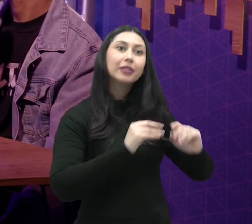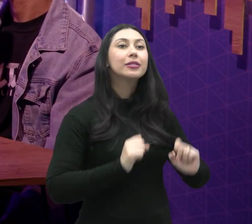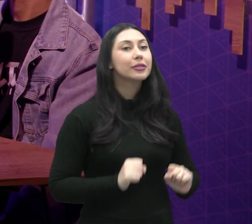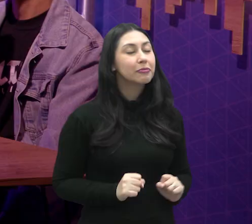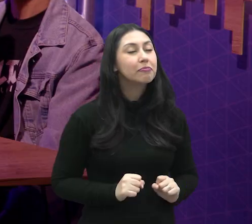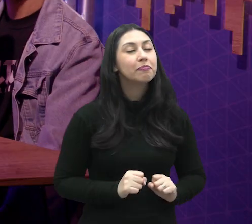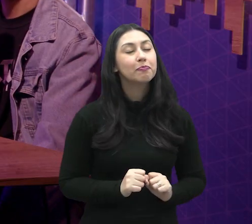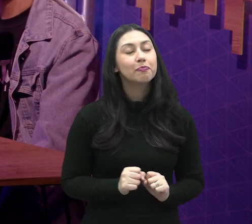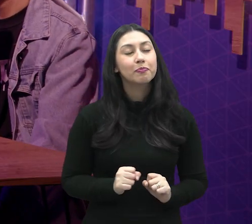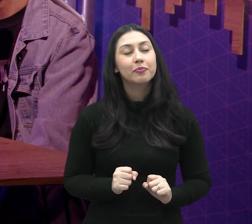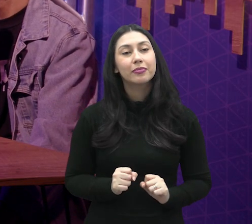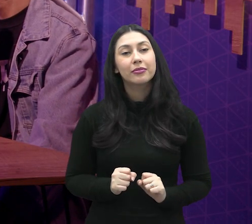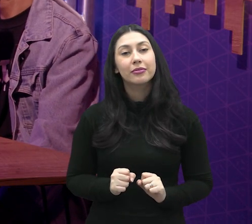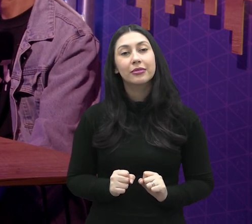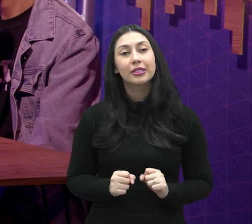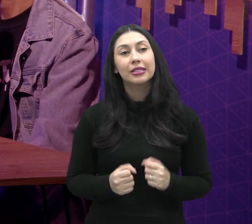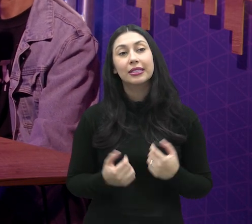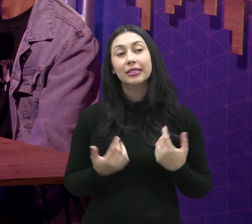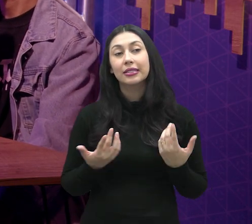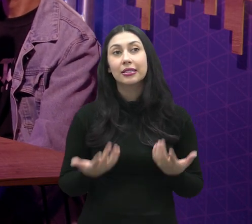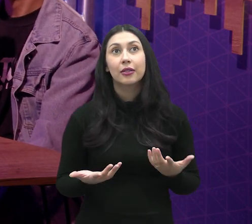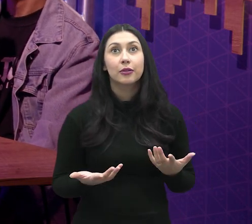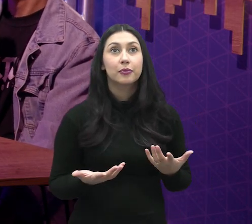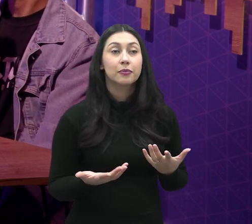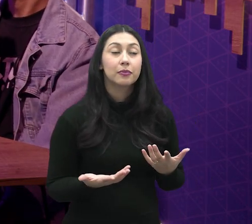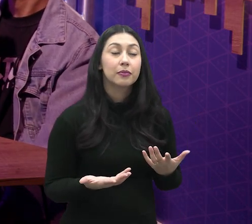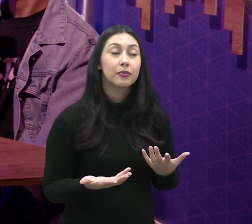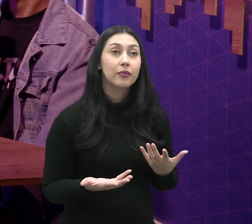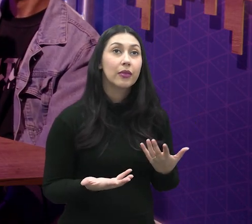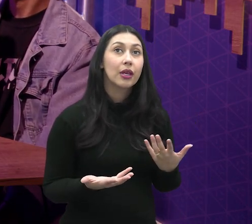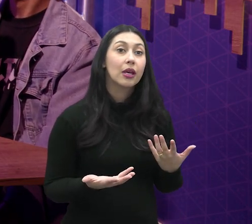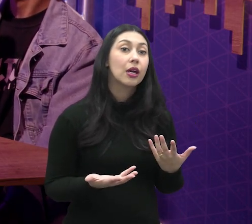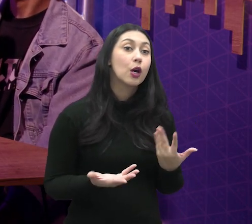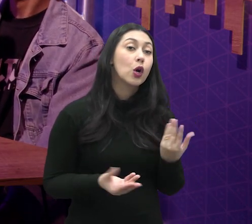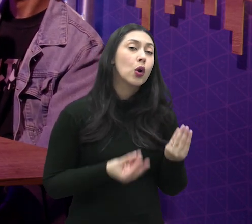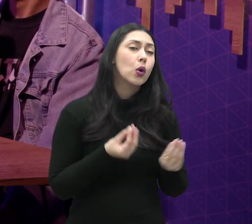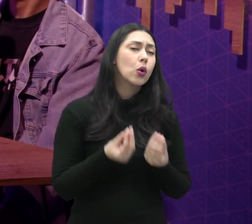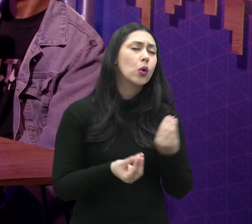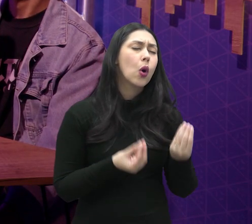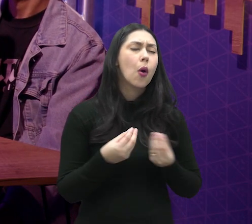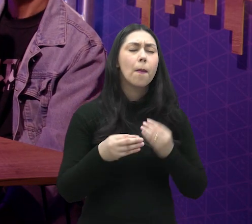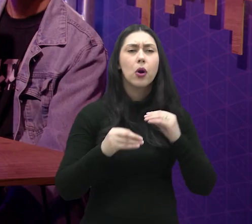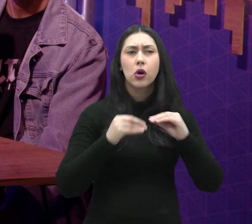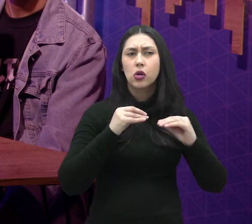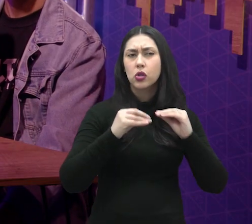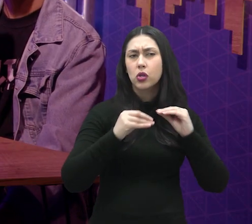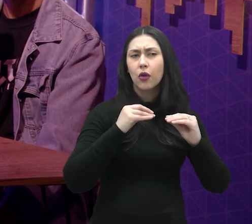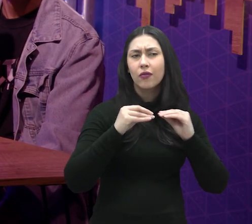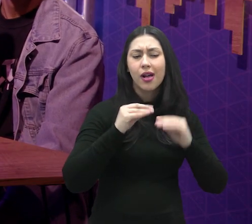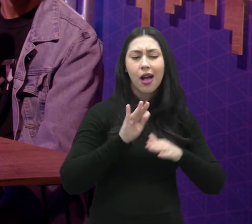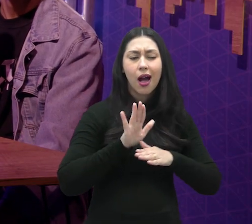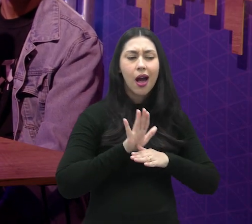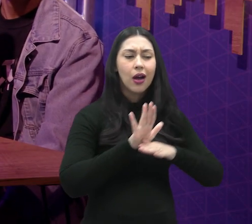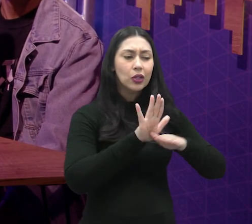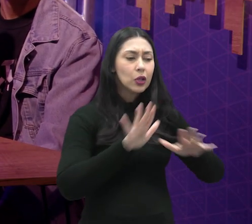produções brasileiras. A gente, para continuar, então, gente, para falar, então, de como as novelas, né, ajudam a construir e a